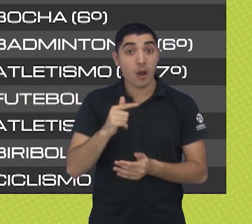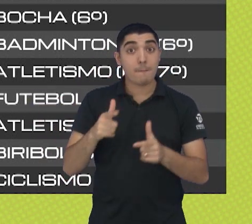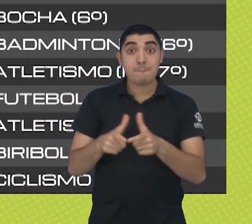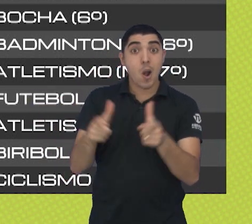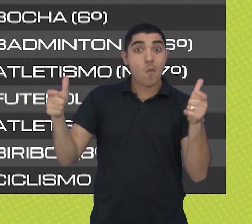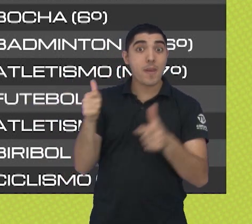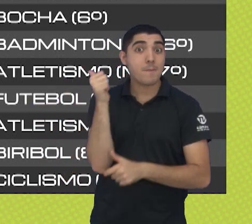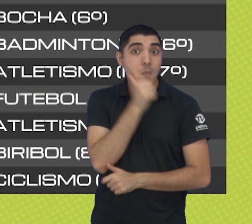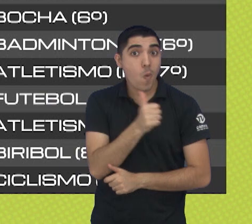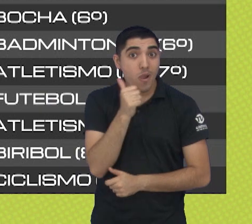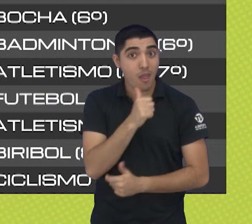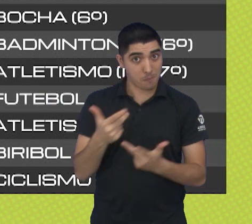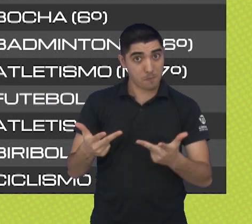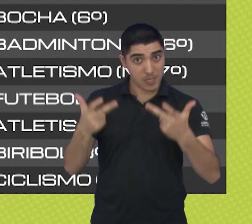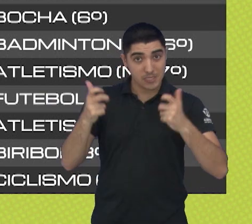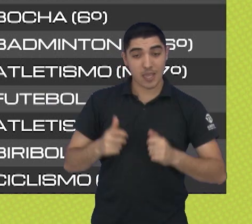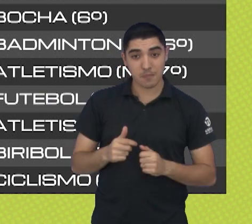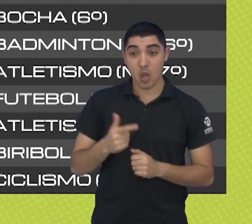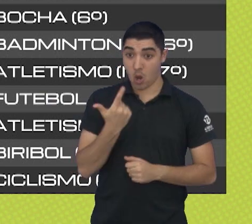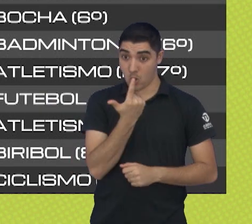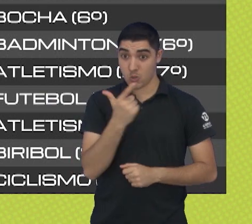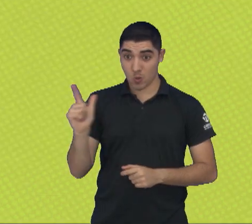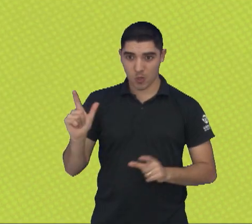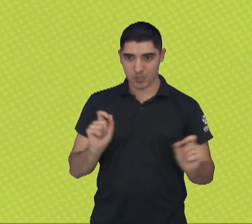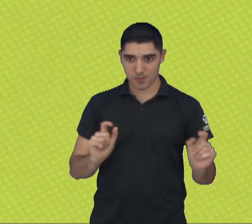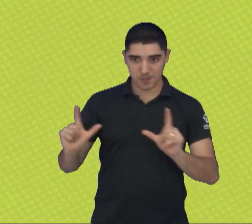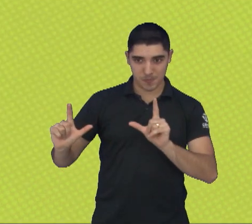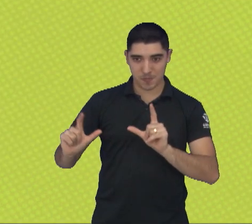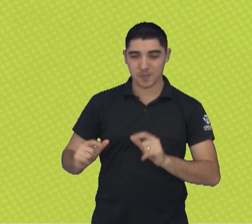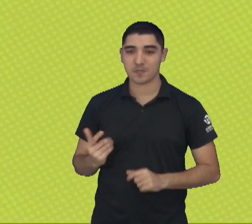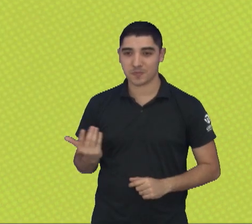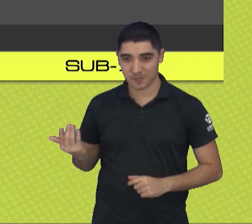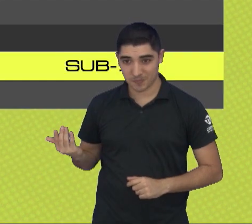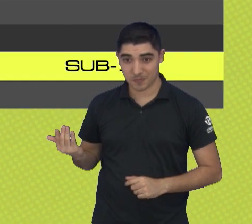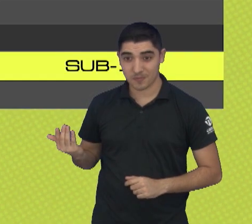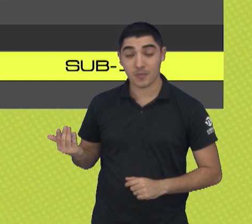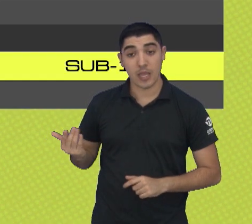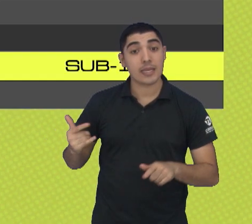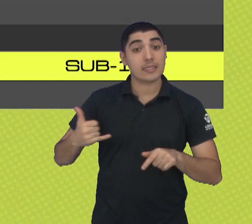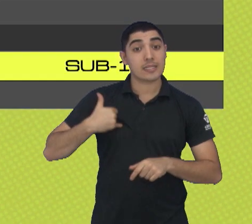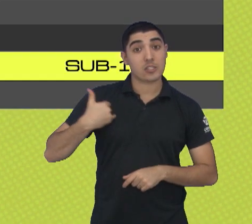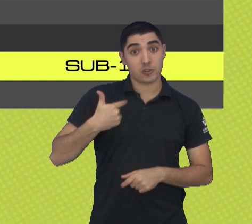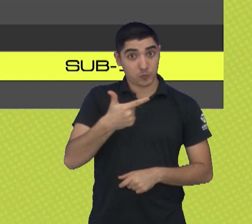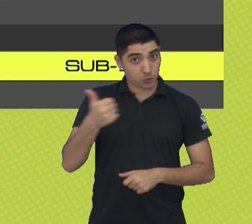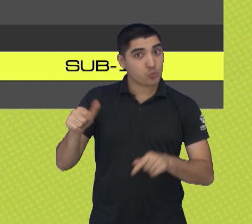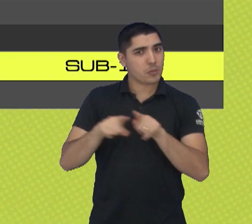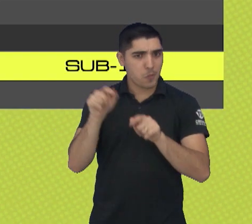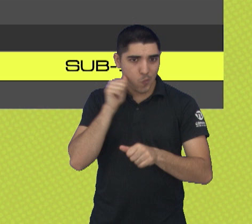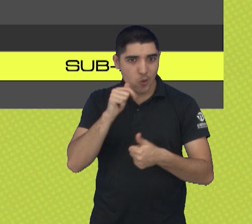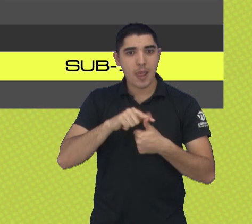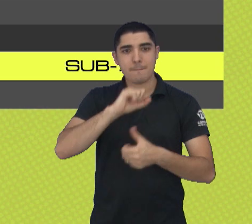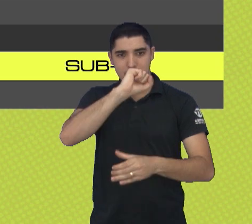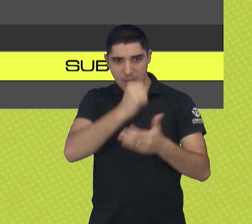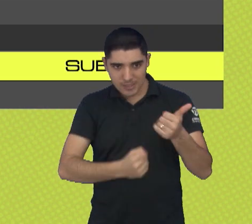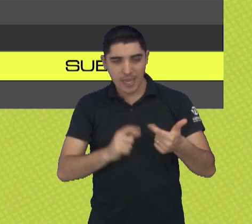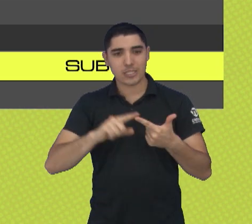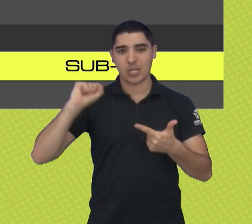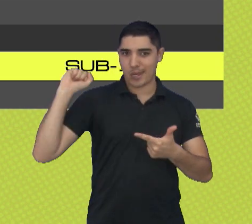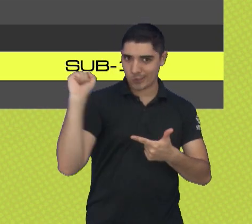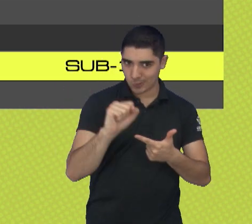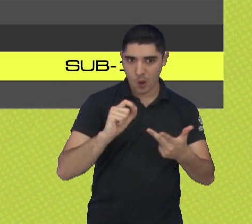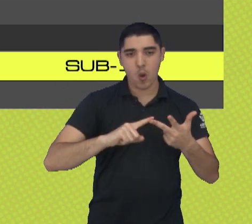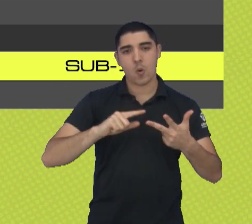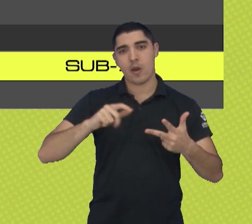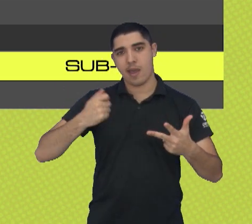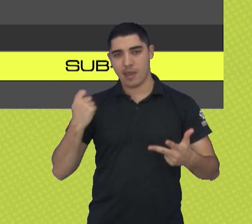mulherada ganhando. Coloca a outra página já, Matheus, por gentileza, porque o Sub-21 também a mulherada dominou. Basquete, handebol, tênis,